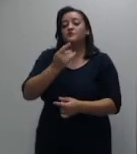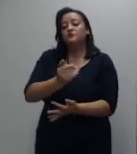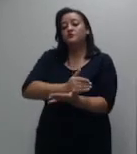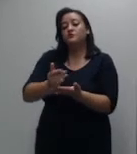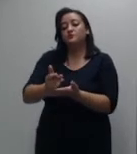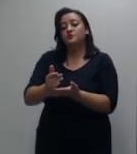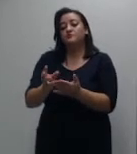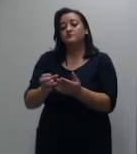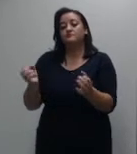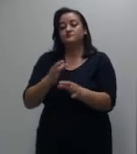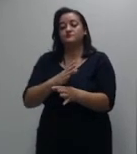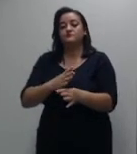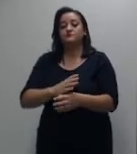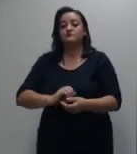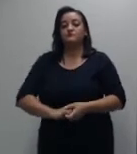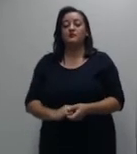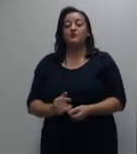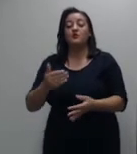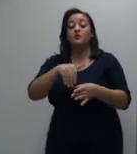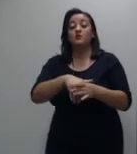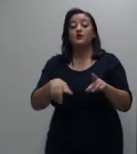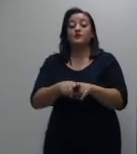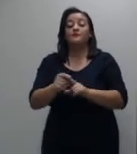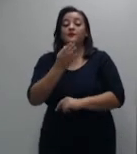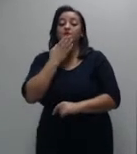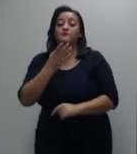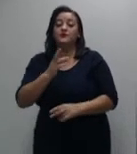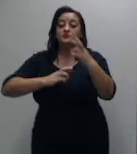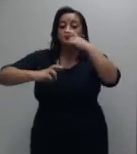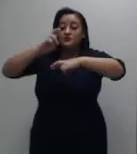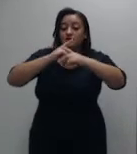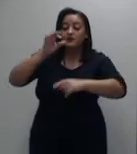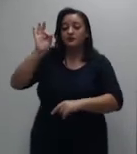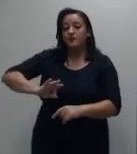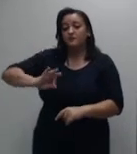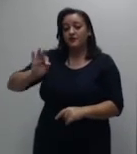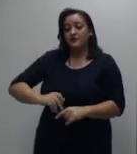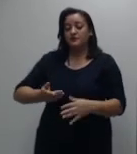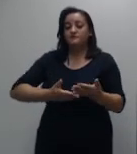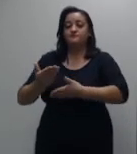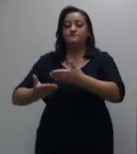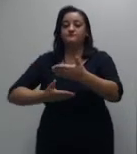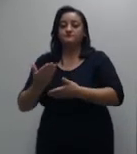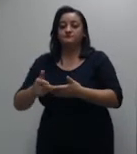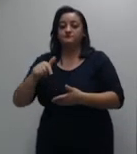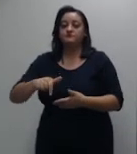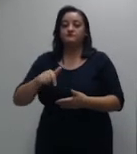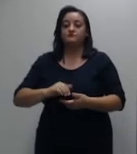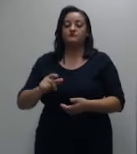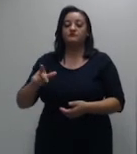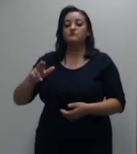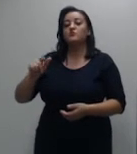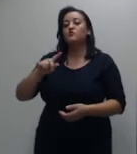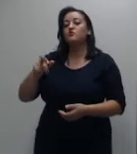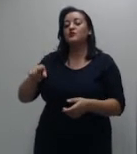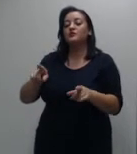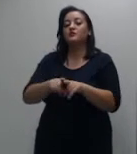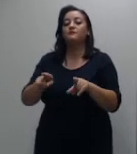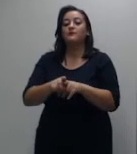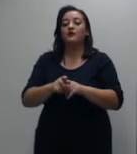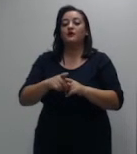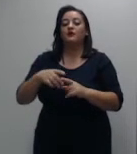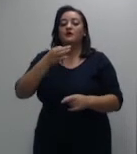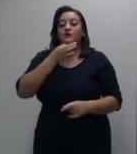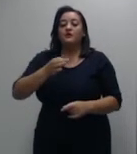agitada para incluir o pedido de apuração do percentual de participação de Luiz Roberto DeMarco na o